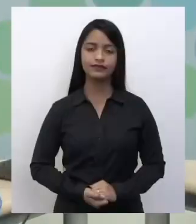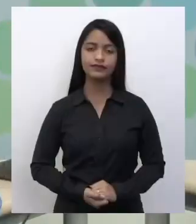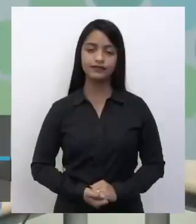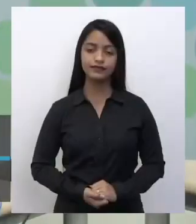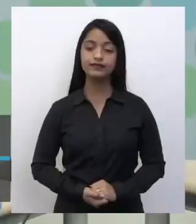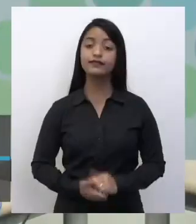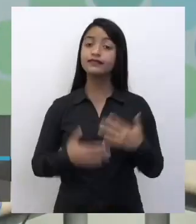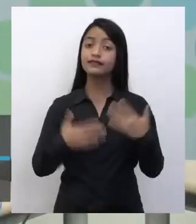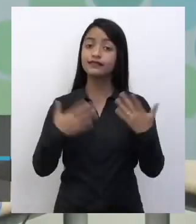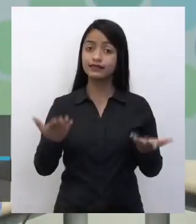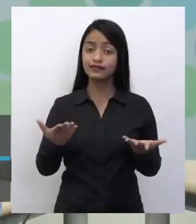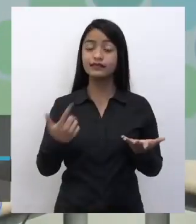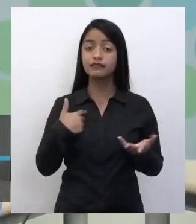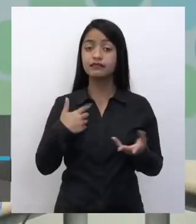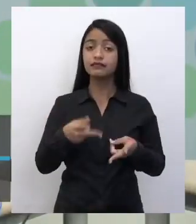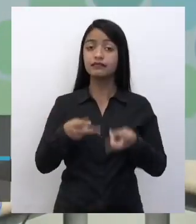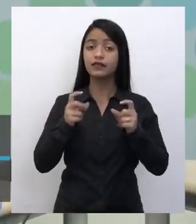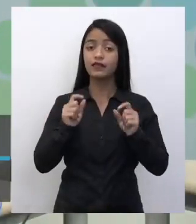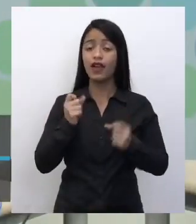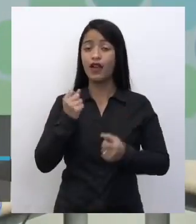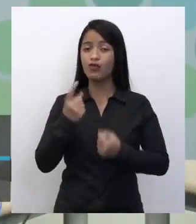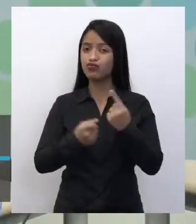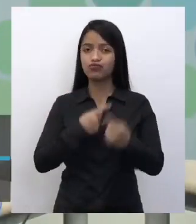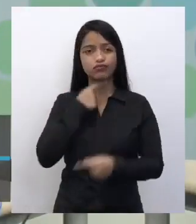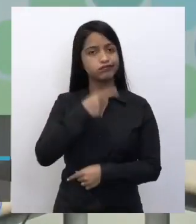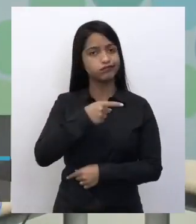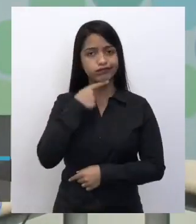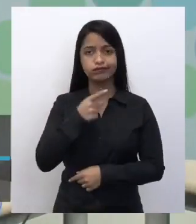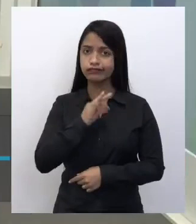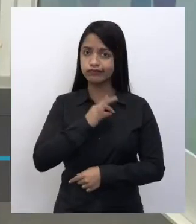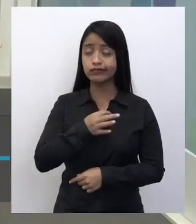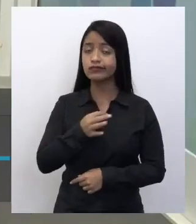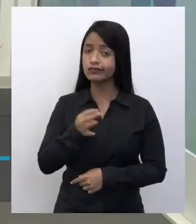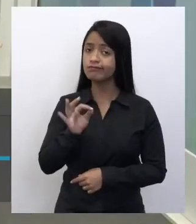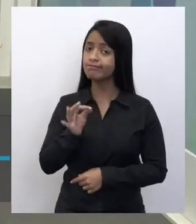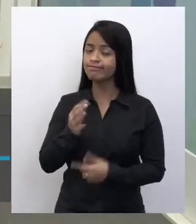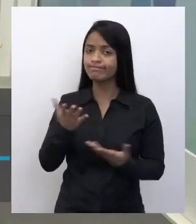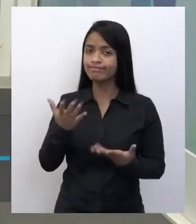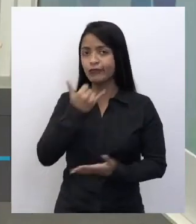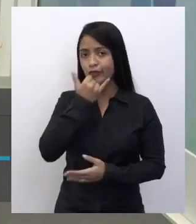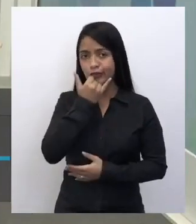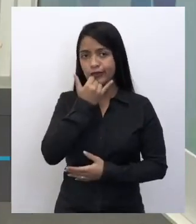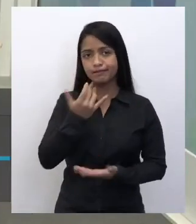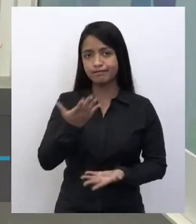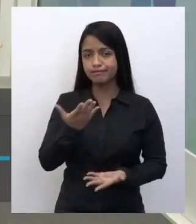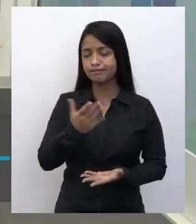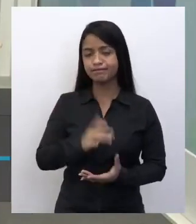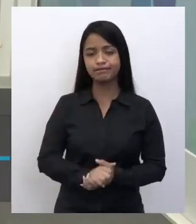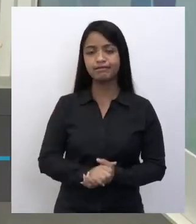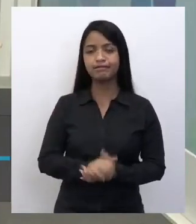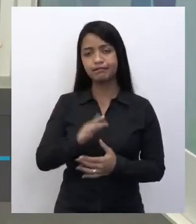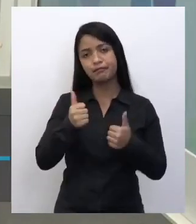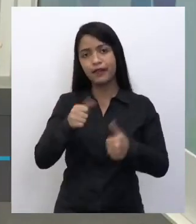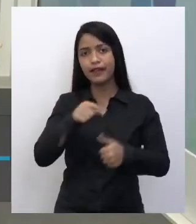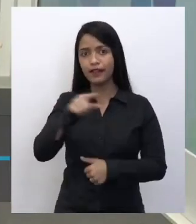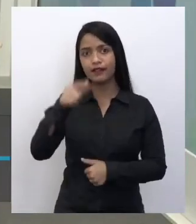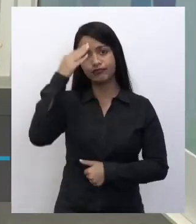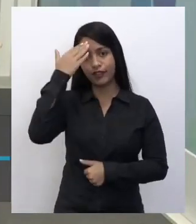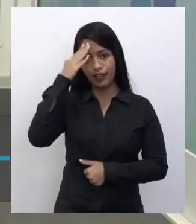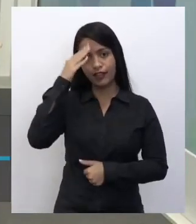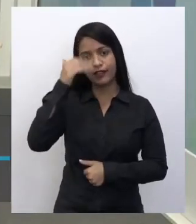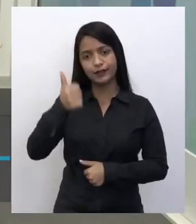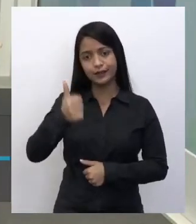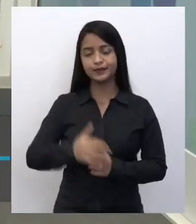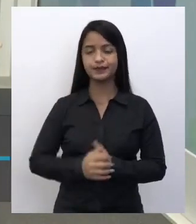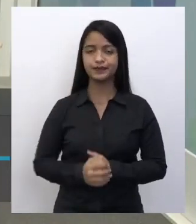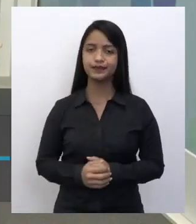E aí, eu vi que alguns não conseguiram, né? É, gente, olha, desculpa, não é? Mas tudo bem, eles entenderam assim.